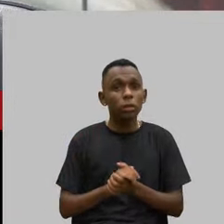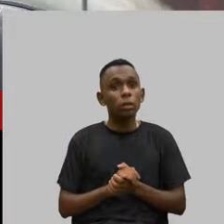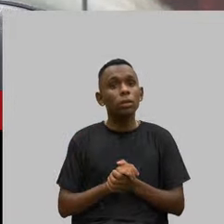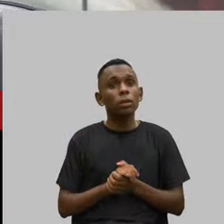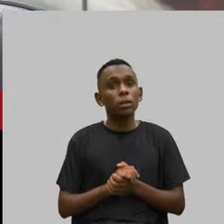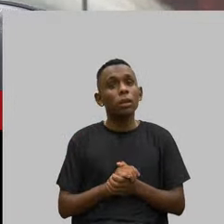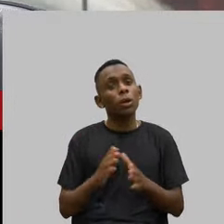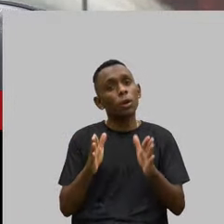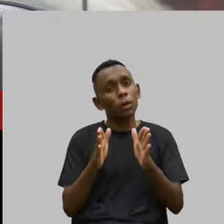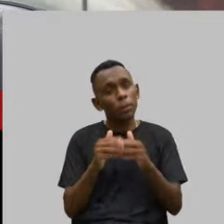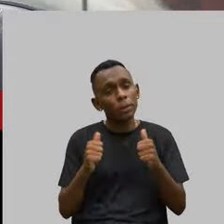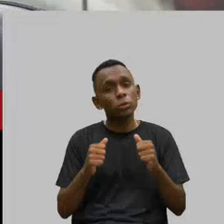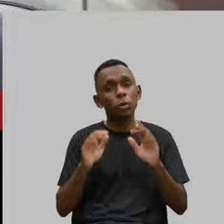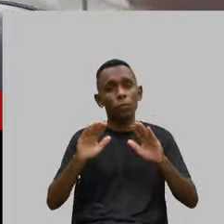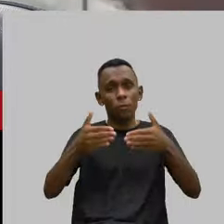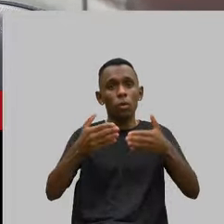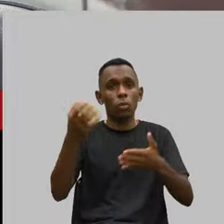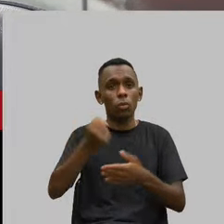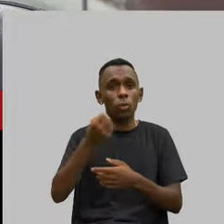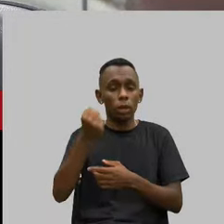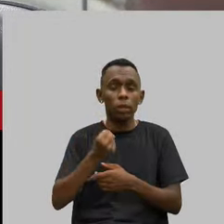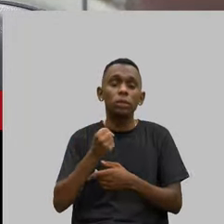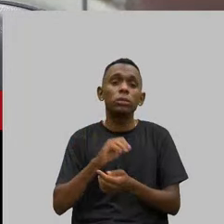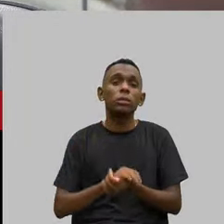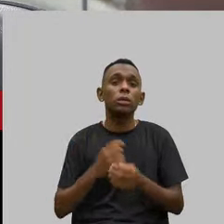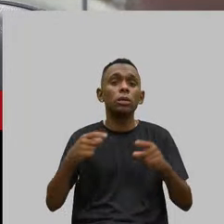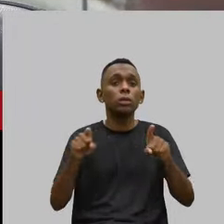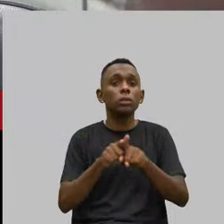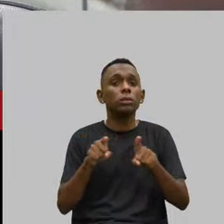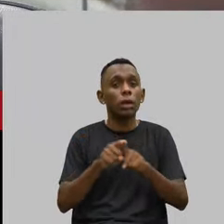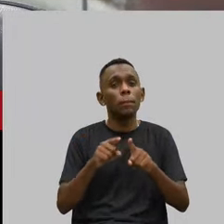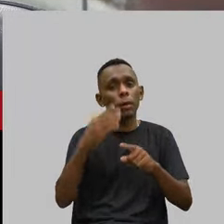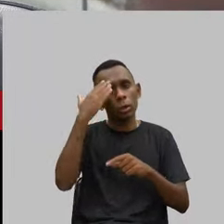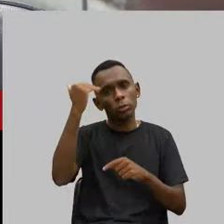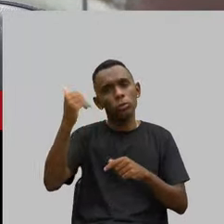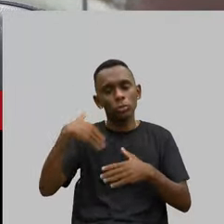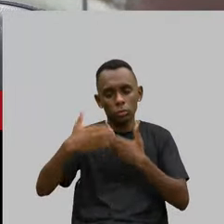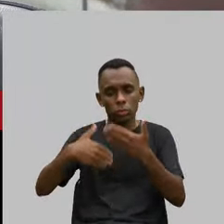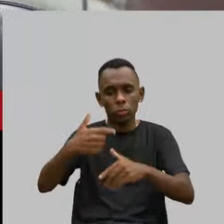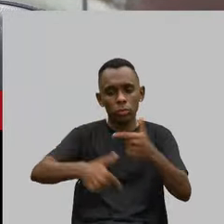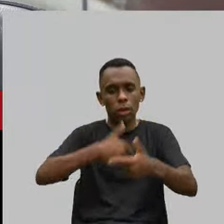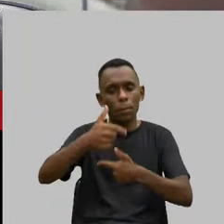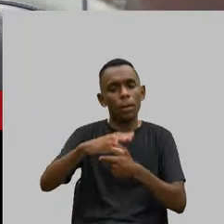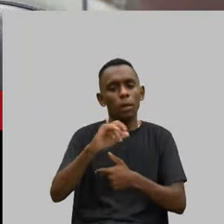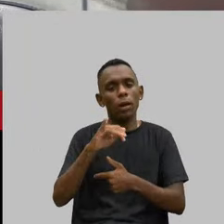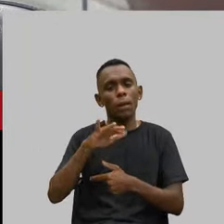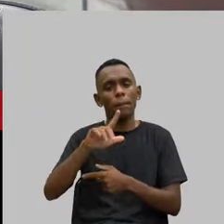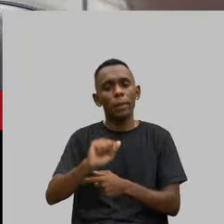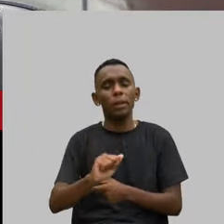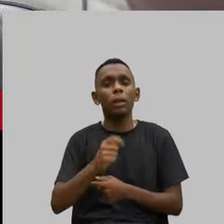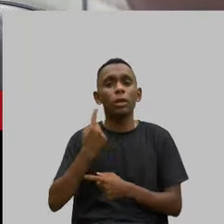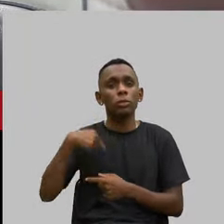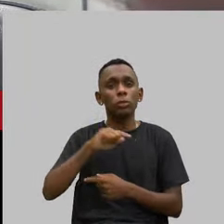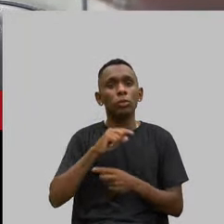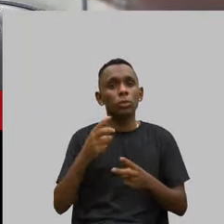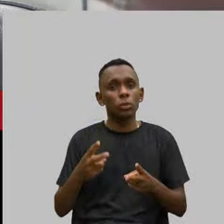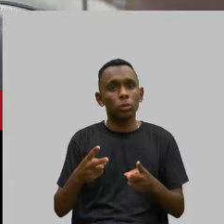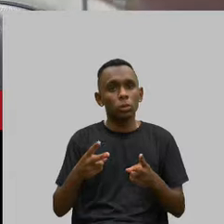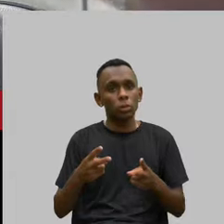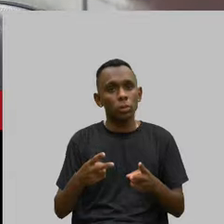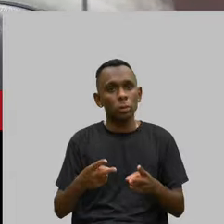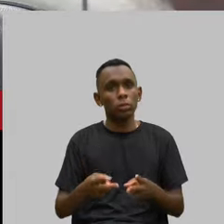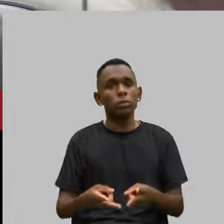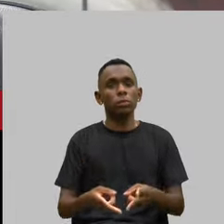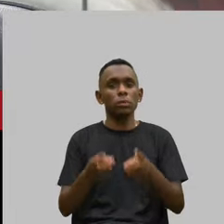pedido aqui quero desejar também muito sucesso a Camila a gente vê aqui parabenizar pela postura